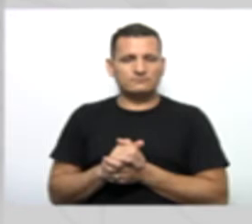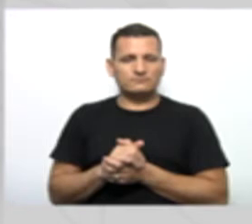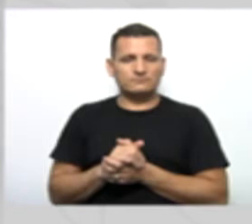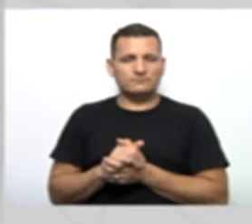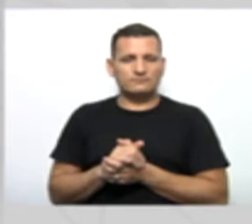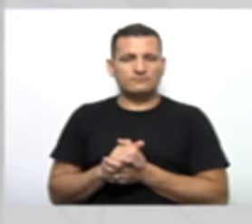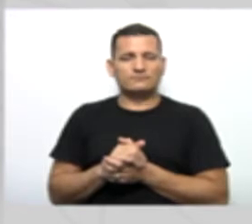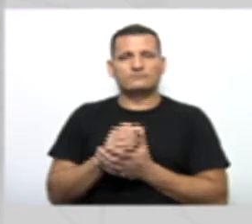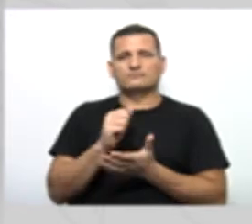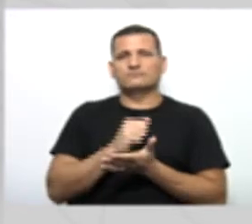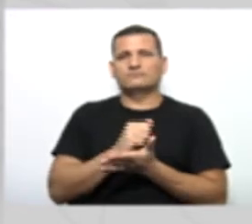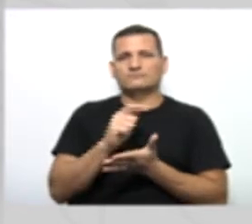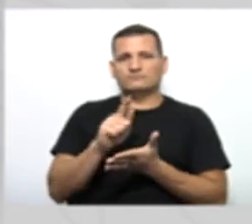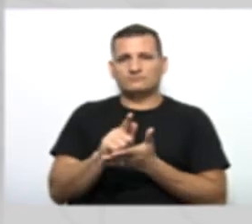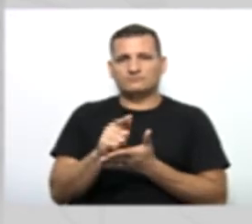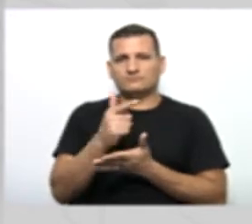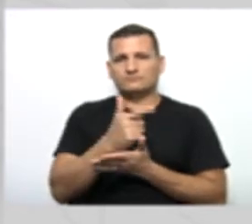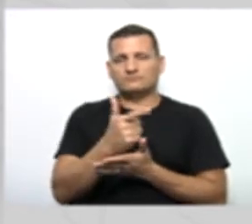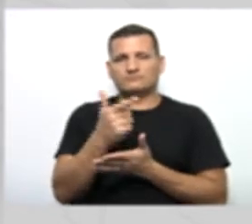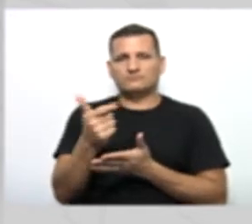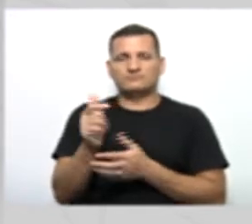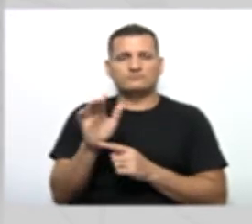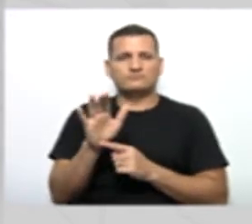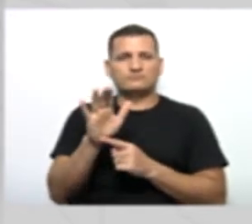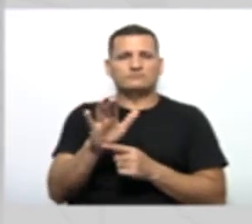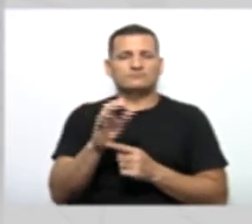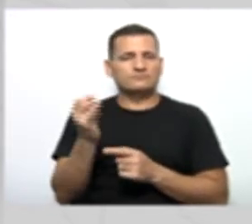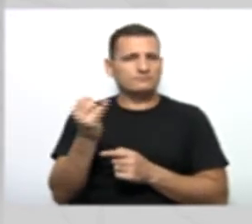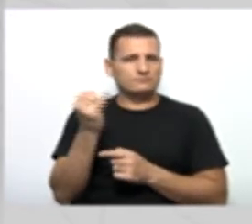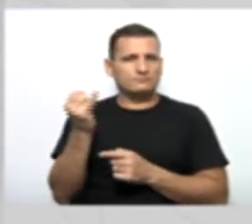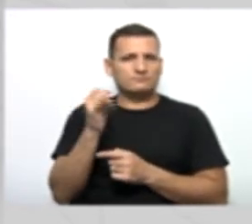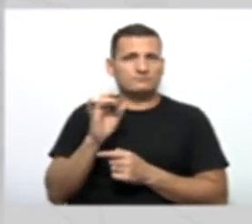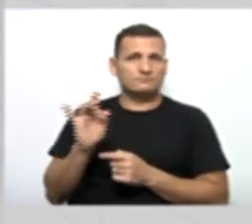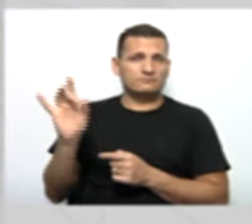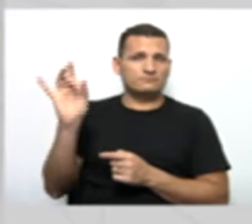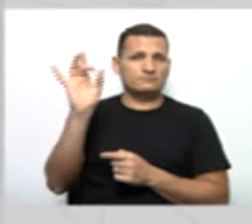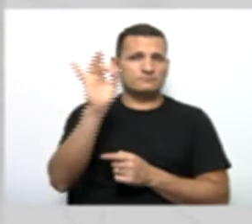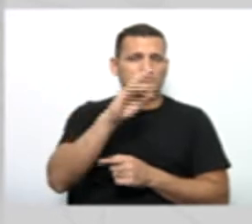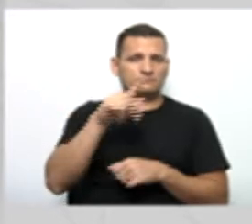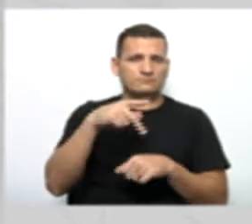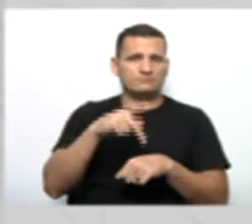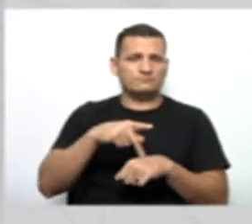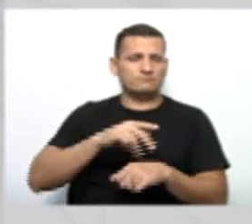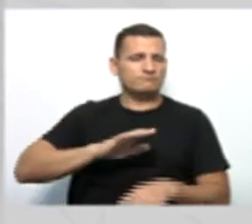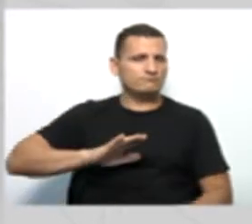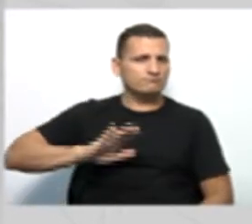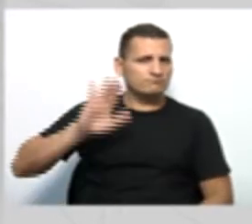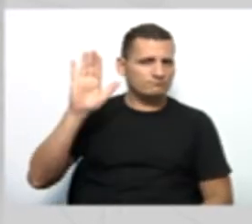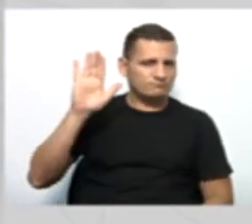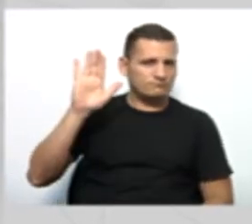Esse documento demonstrou a importância de cada país se comprometer e refletir